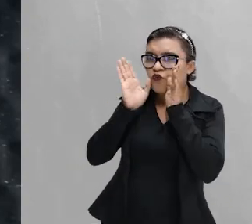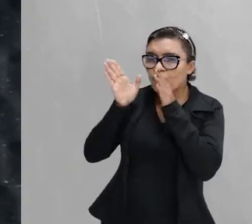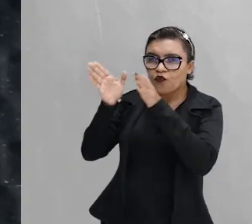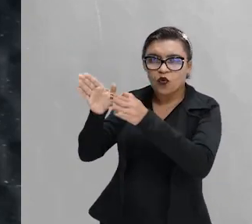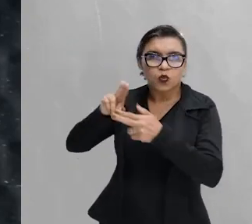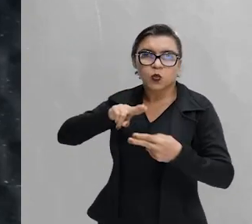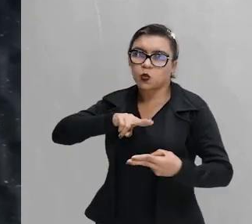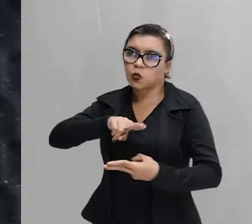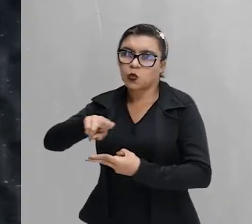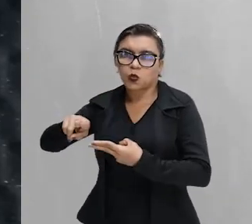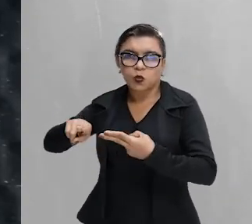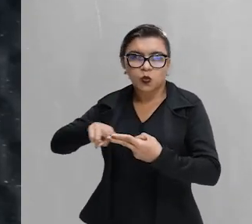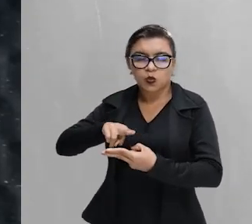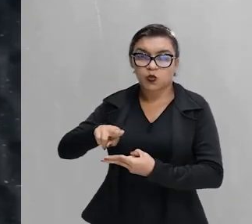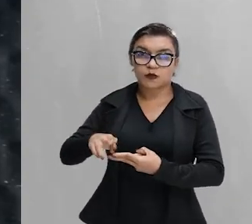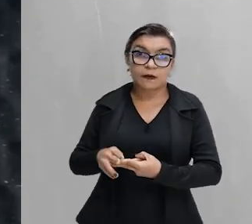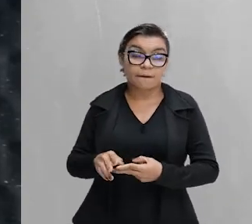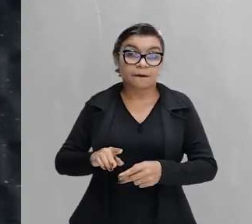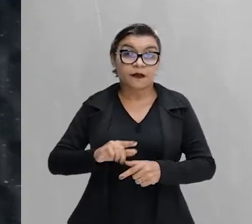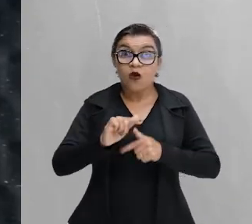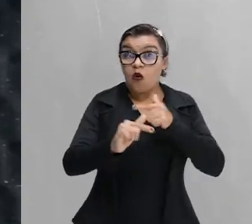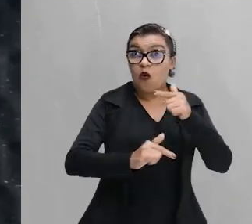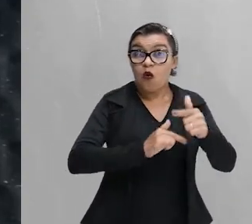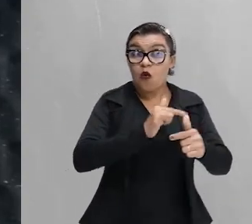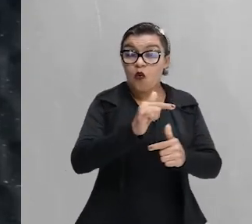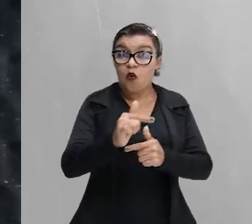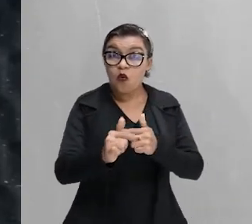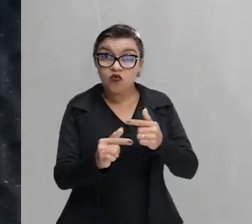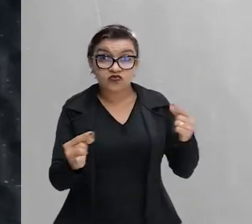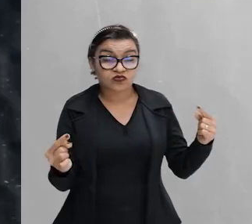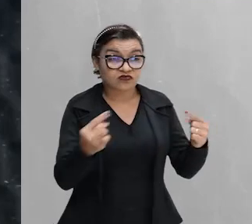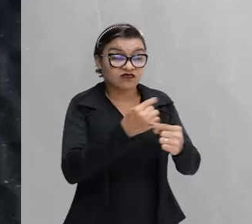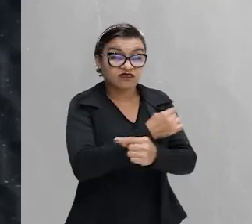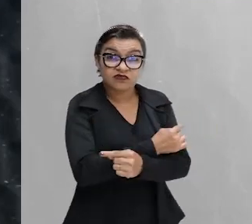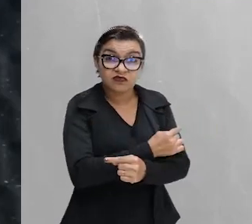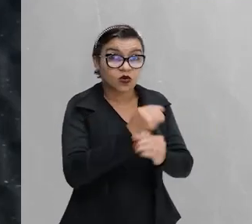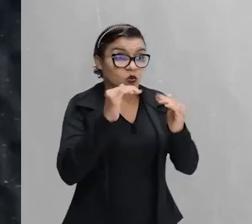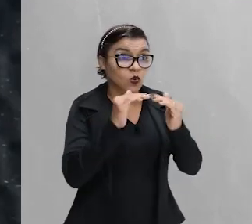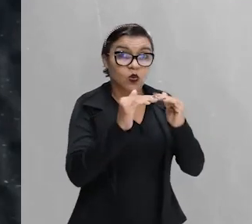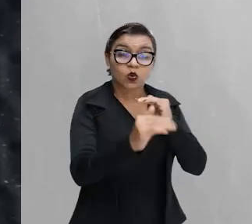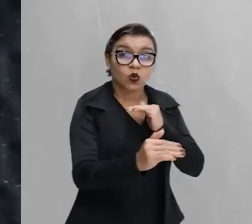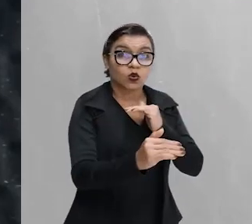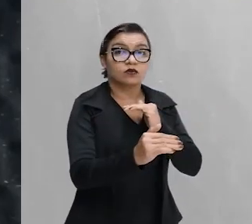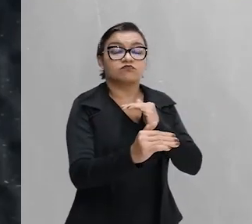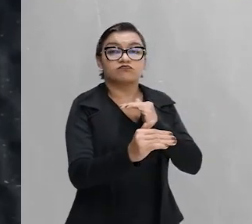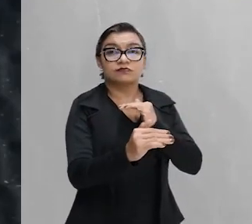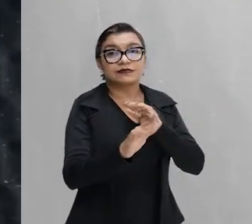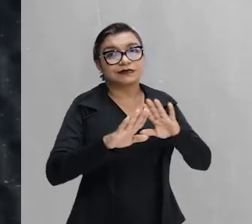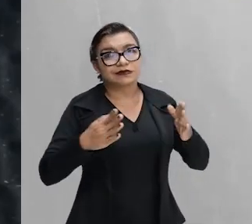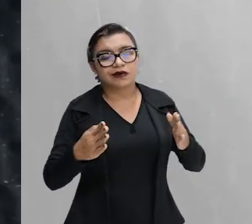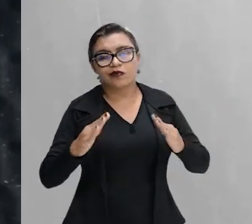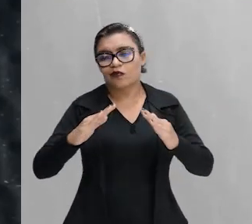geocêntrica. Então quem era contra a teoria geocêntrica era contra os dogmas da igreja e sofriam aí